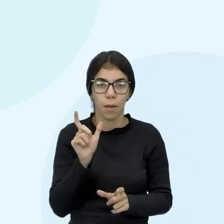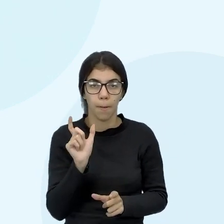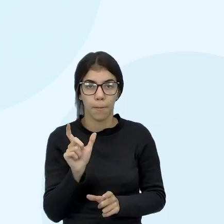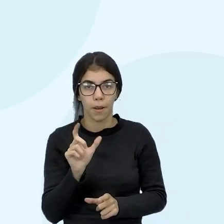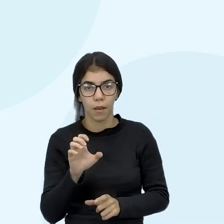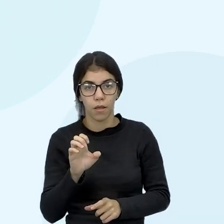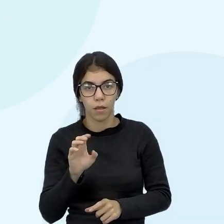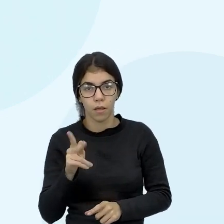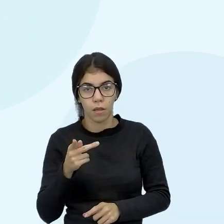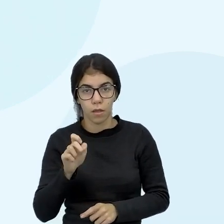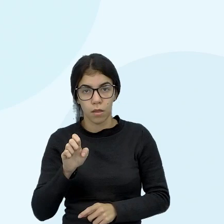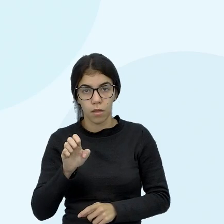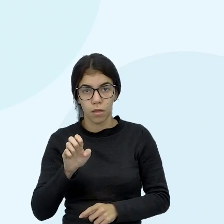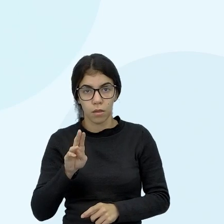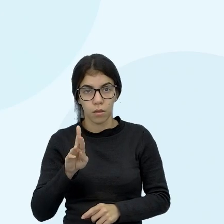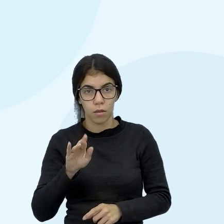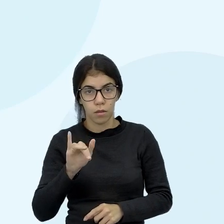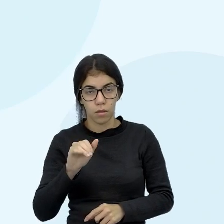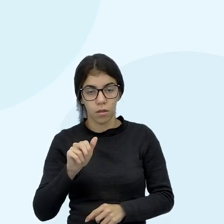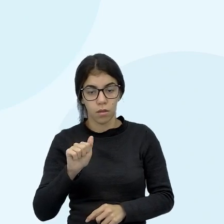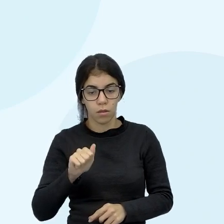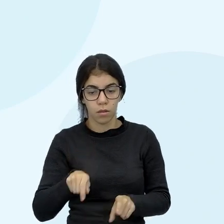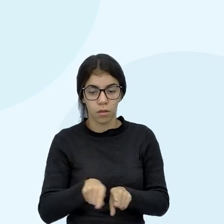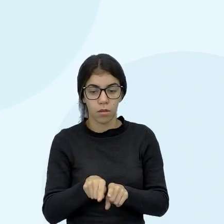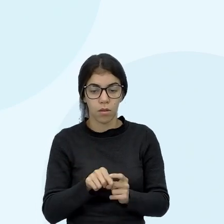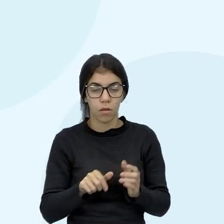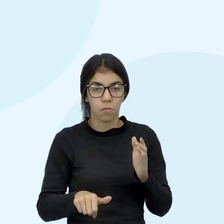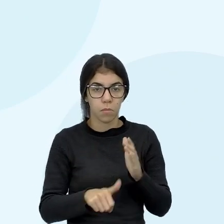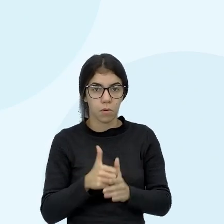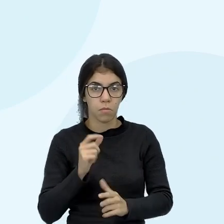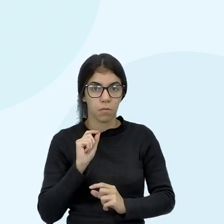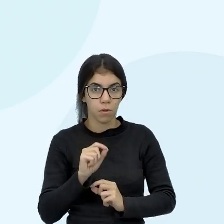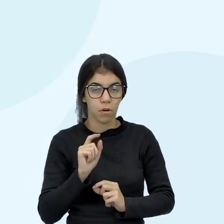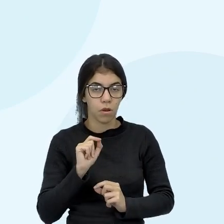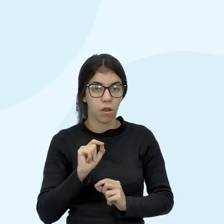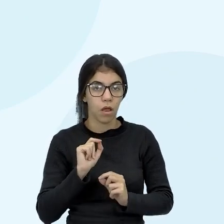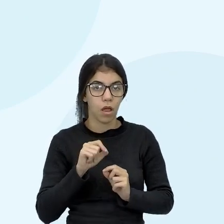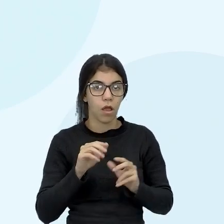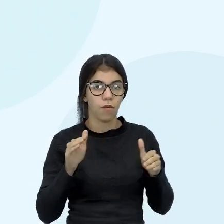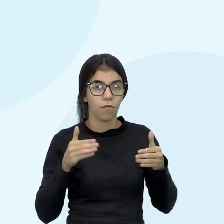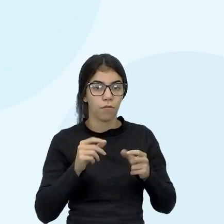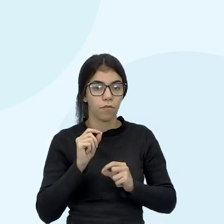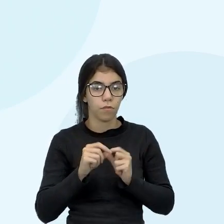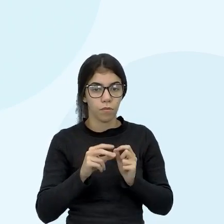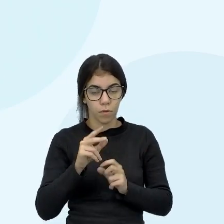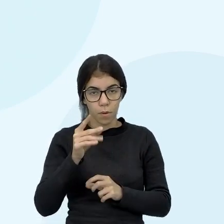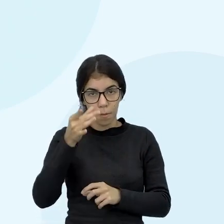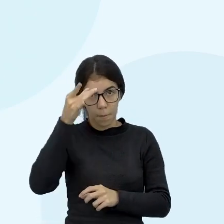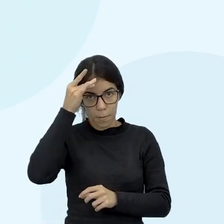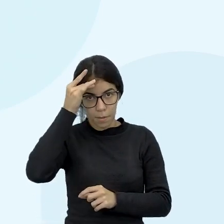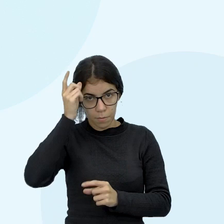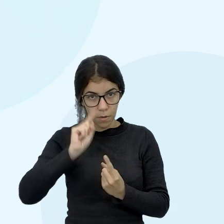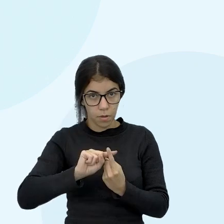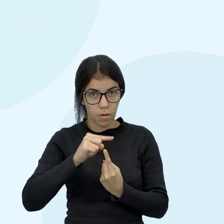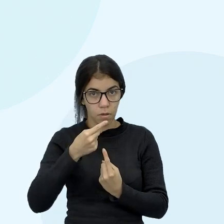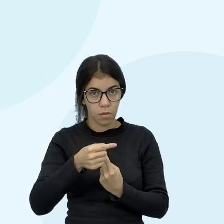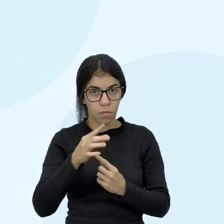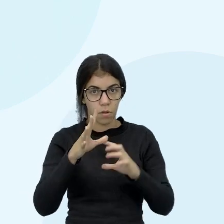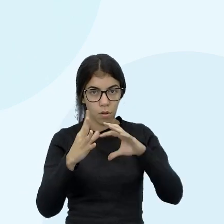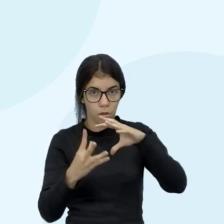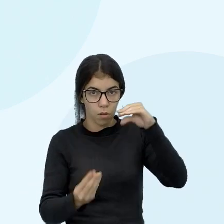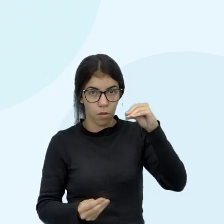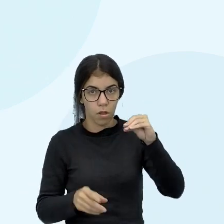hebraica. A primeira delas diz respeito àquilo que permanece na memória e se revela ao espírito por